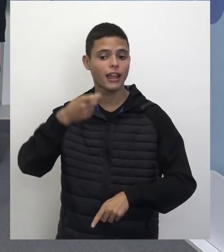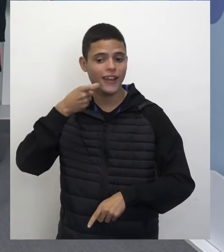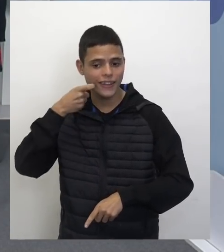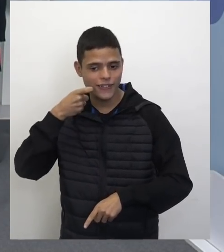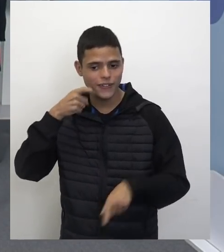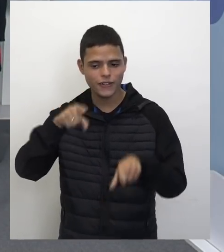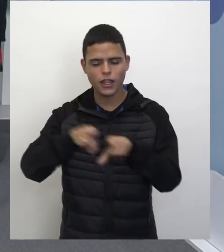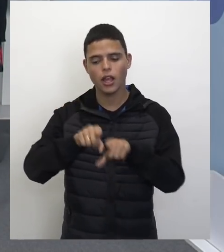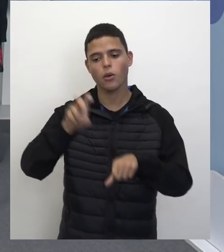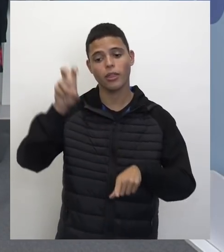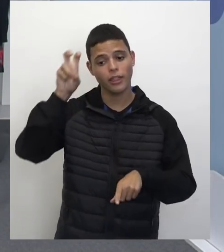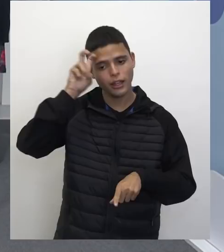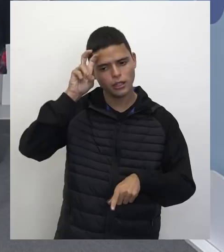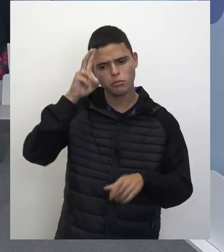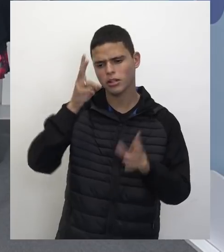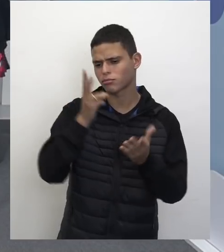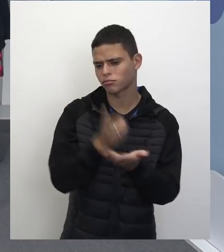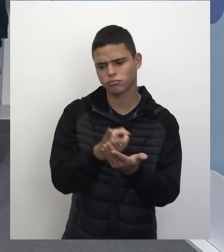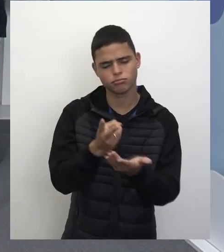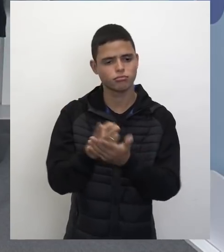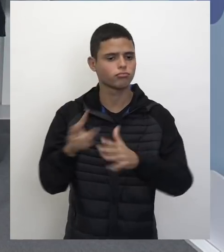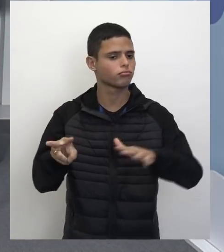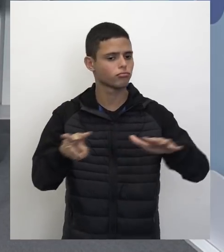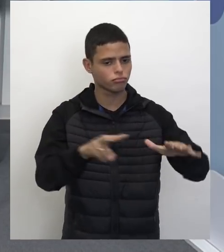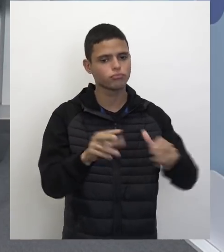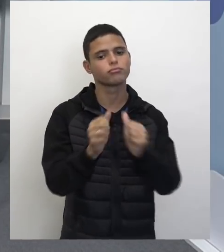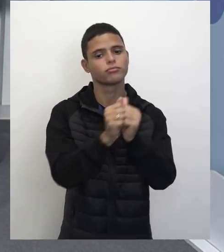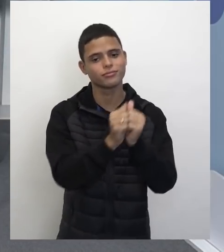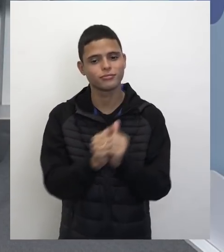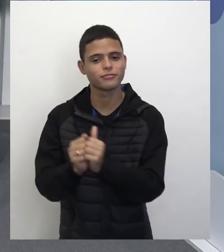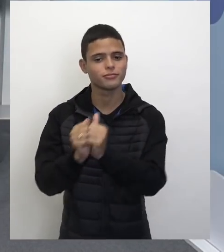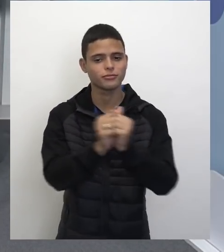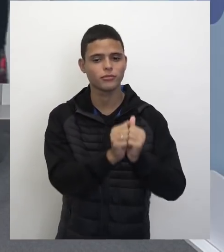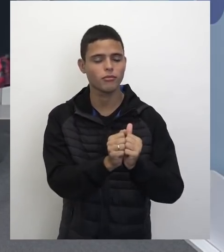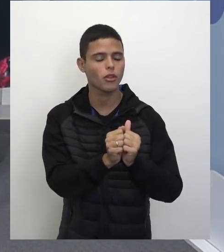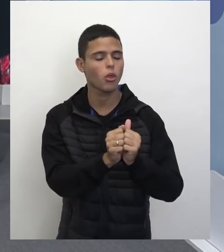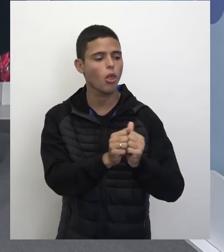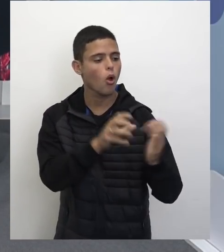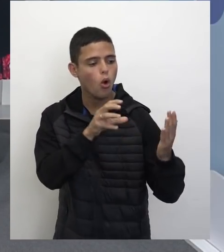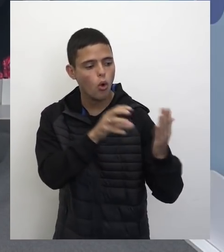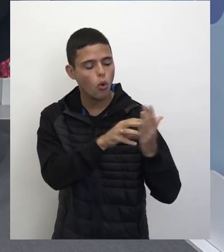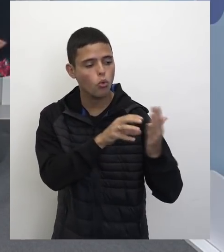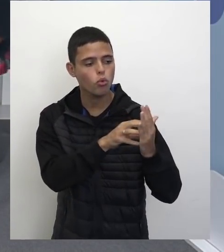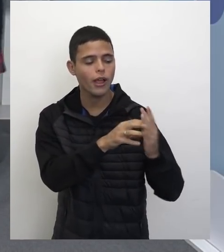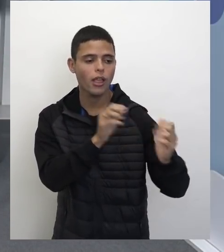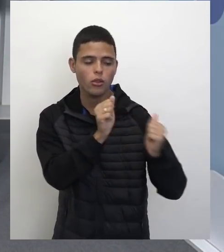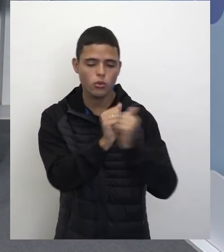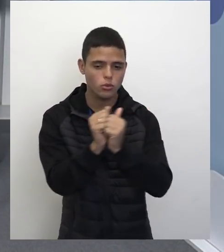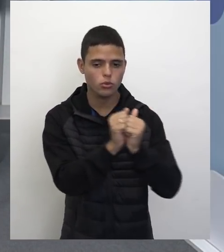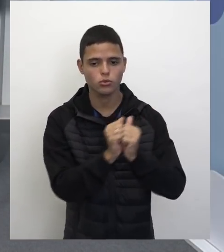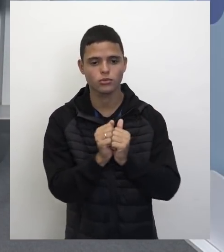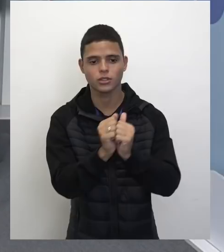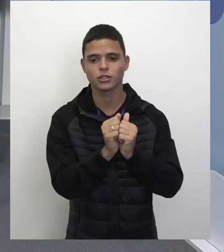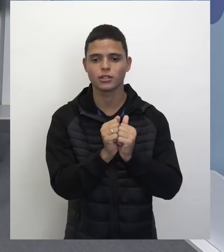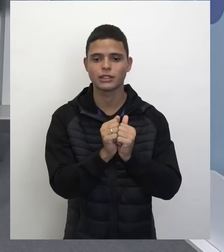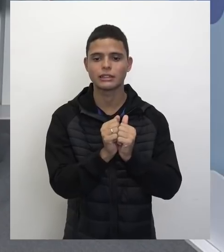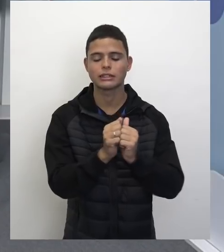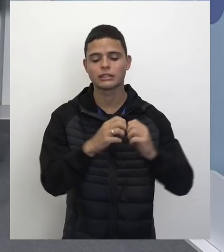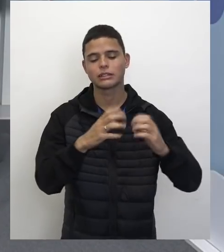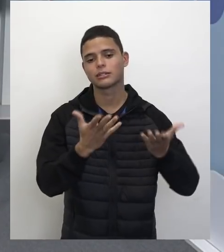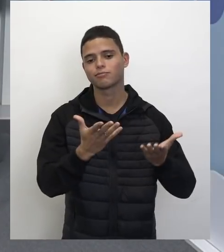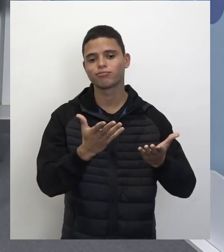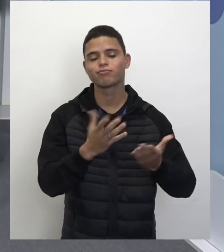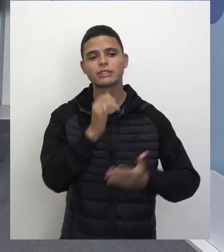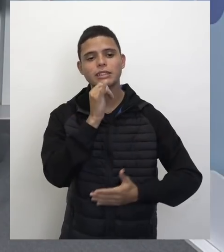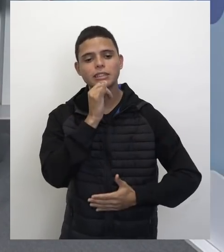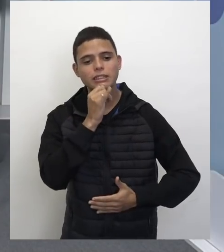Você na quinta, mas toda semana a gente tá por aqui. A gente tá por aqui, mas juntas, assim, não rolou. Aí a gente fica o quê? Calma